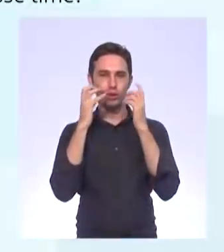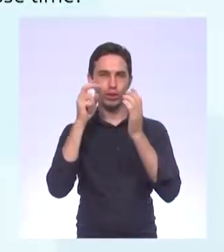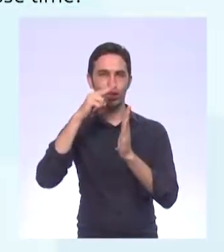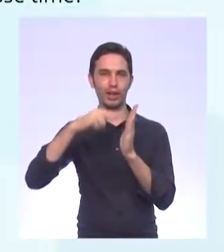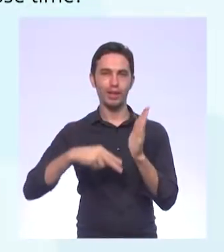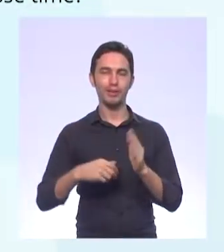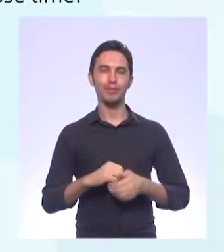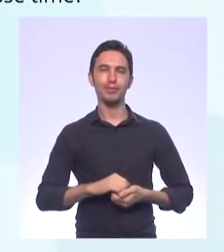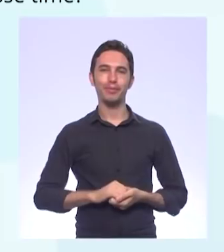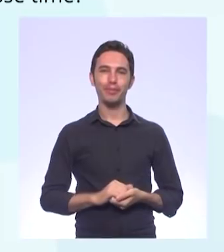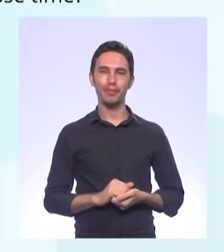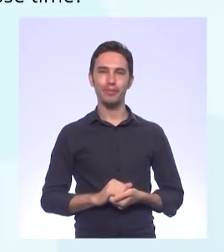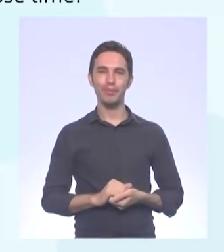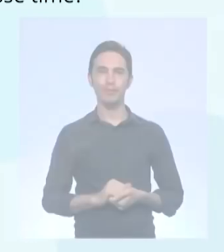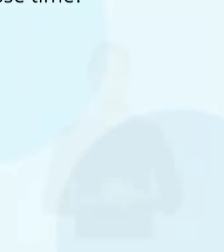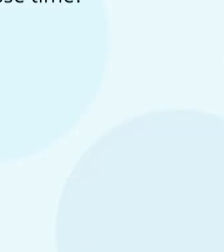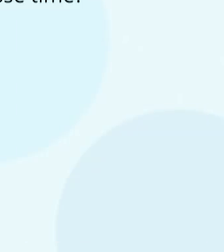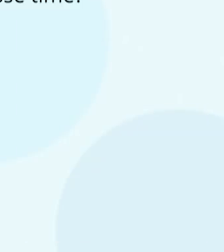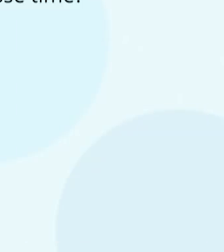gente two